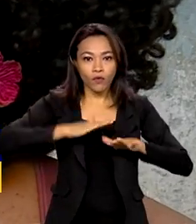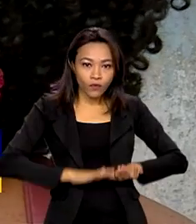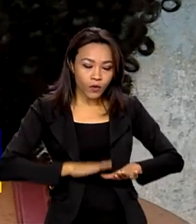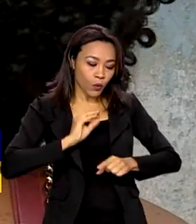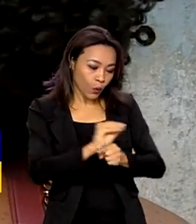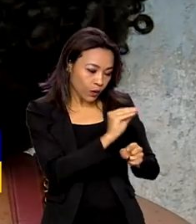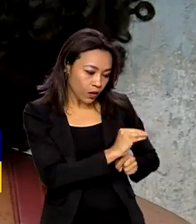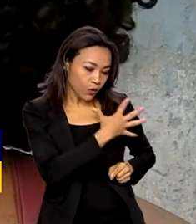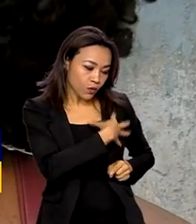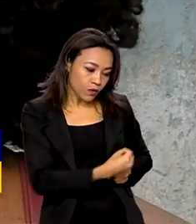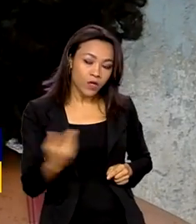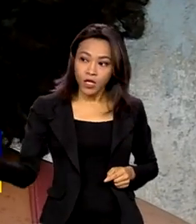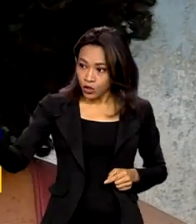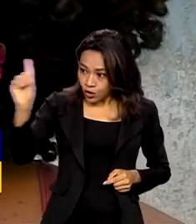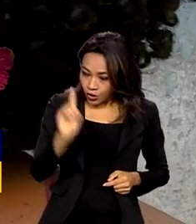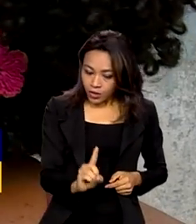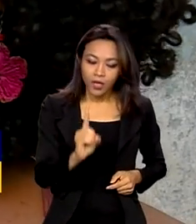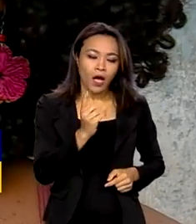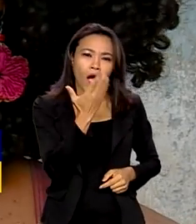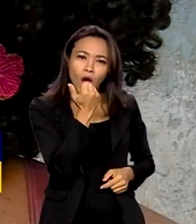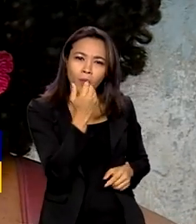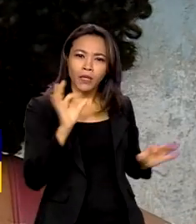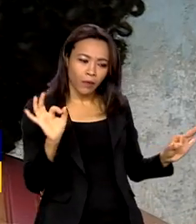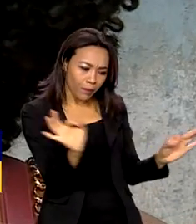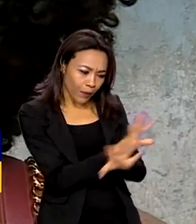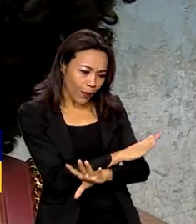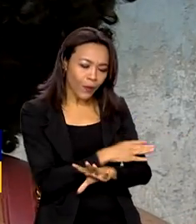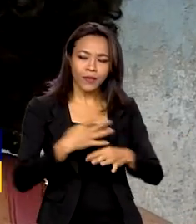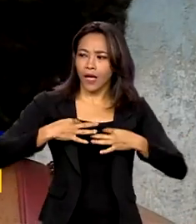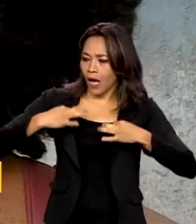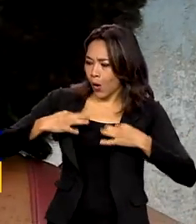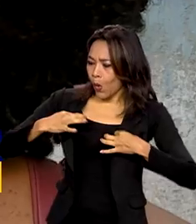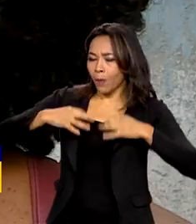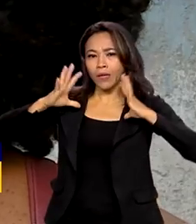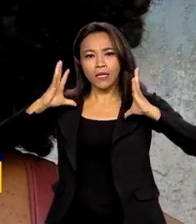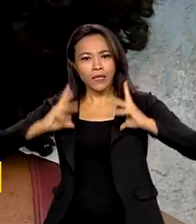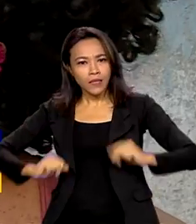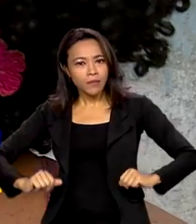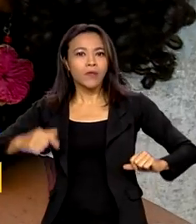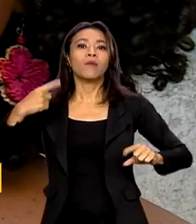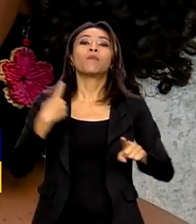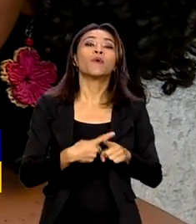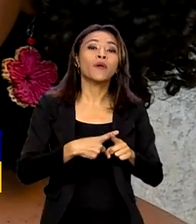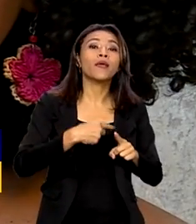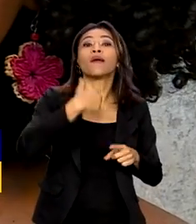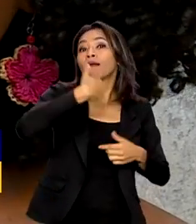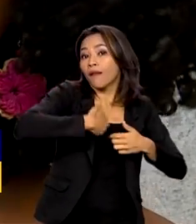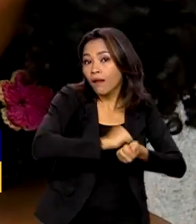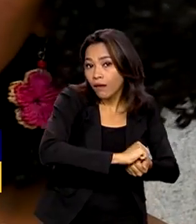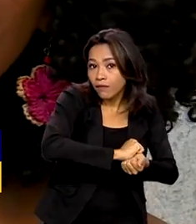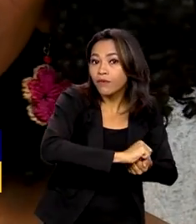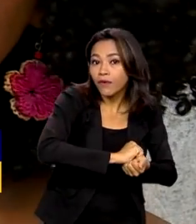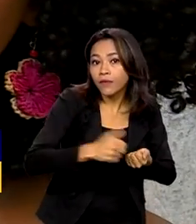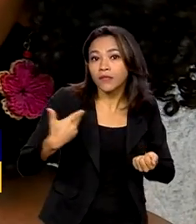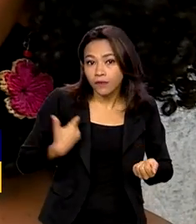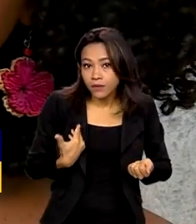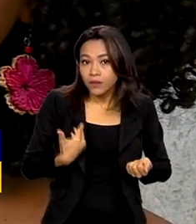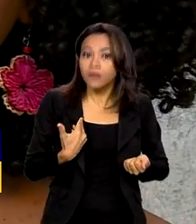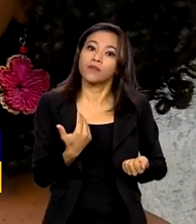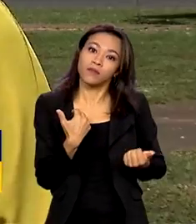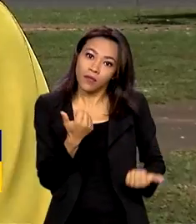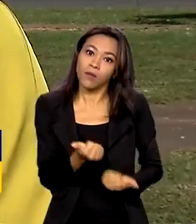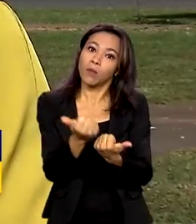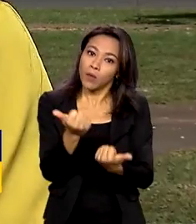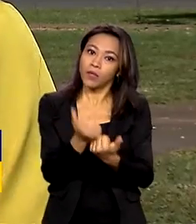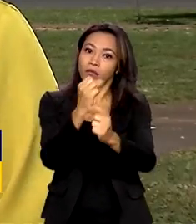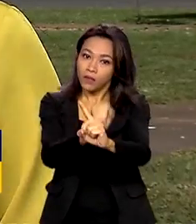ele chega, a comida está pronta porque alguém fez, o uniforme dele está limpo porque alguém lavou. Então, isso está sustentando uma